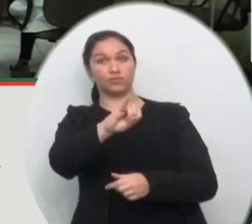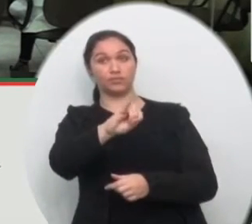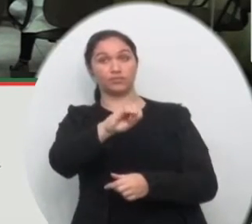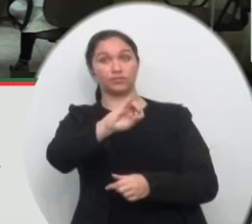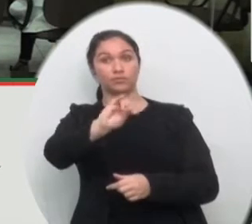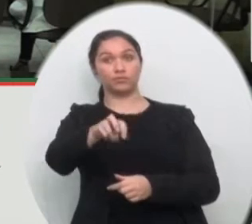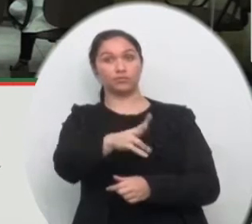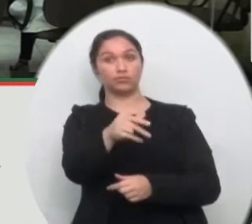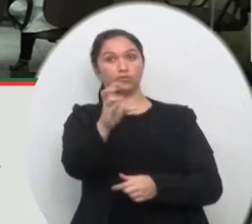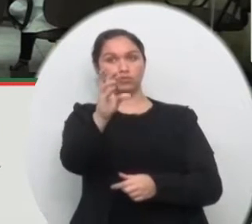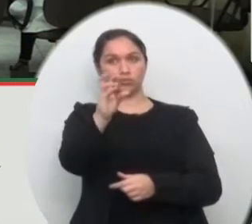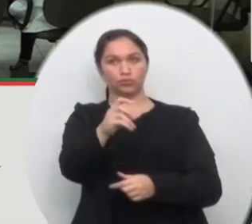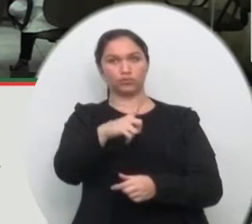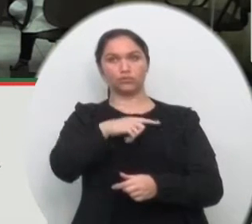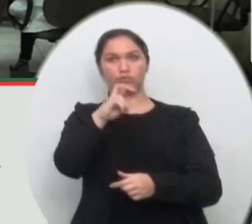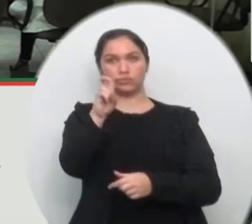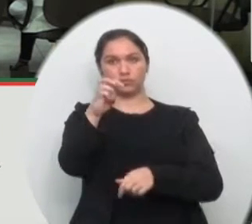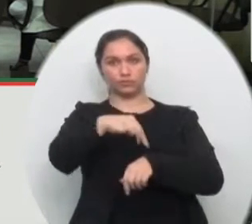Pois é.